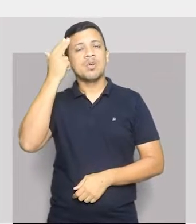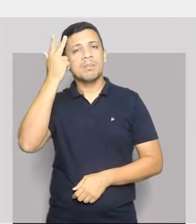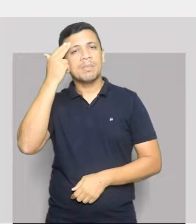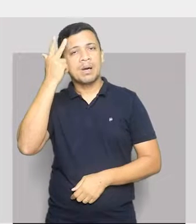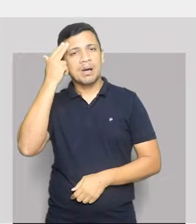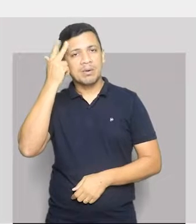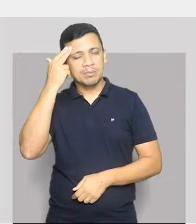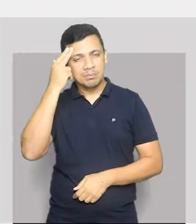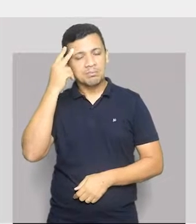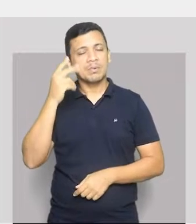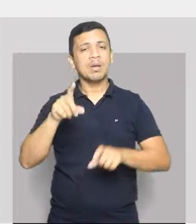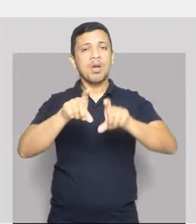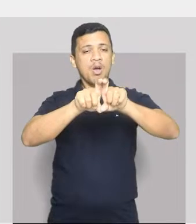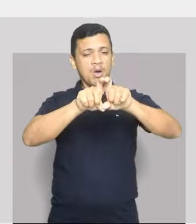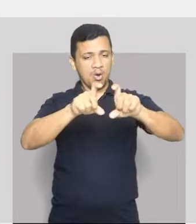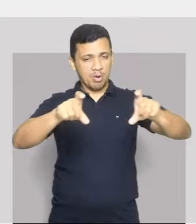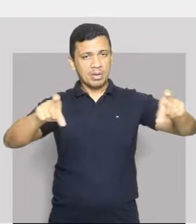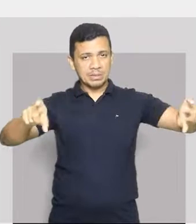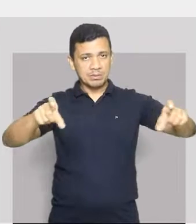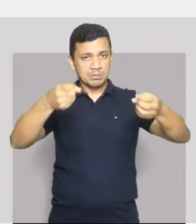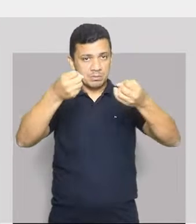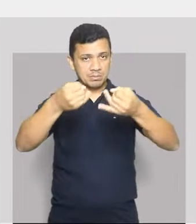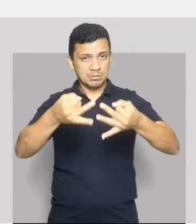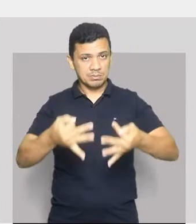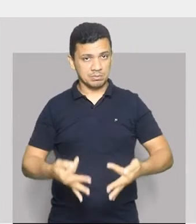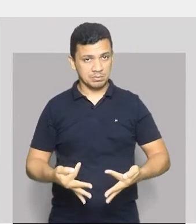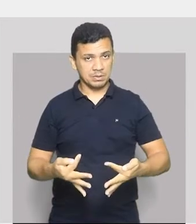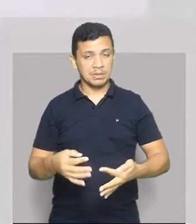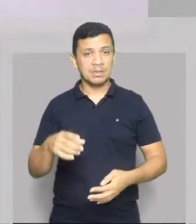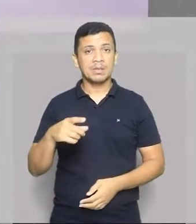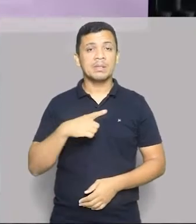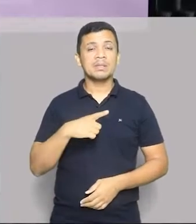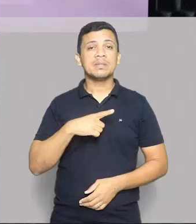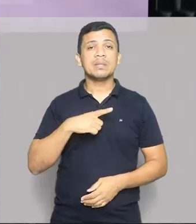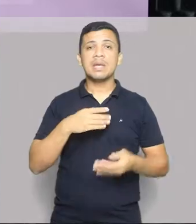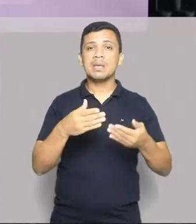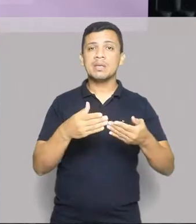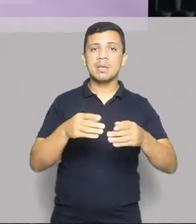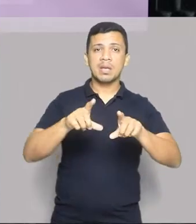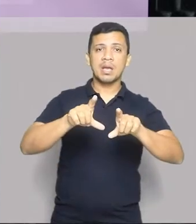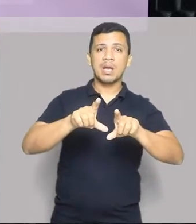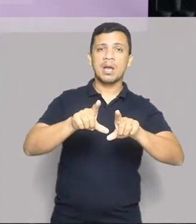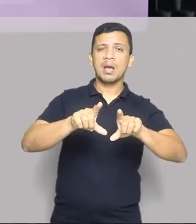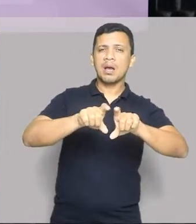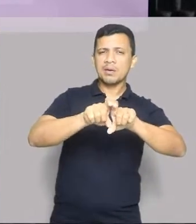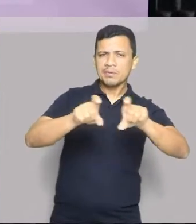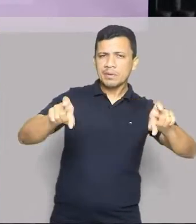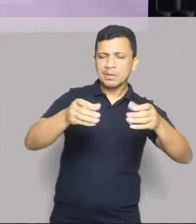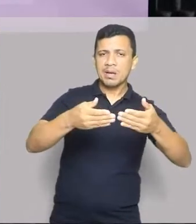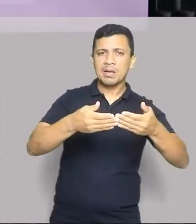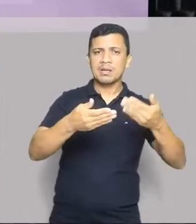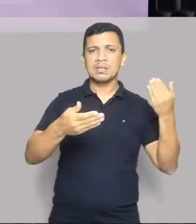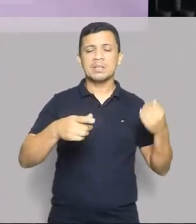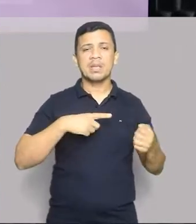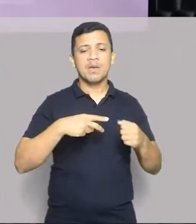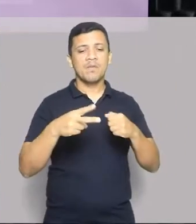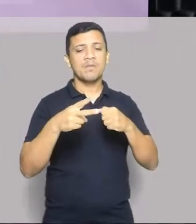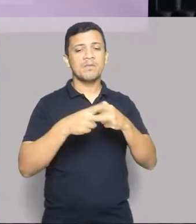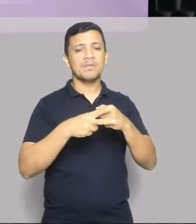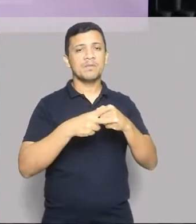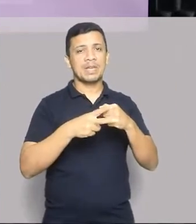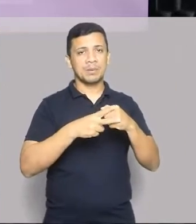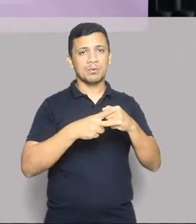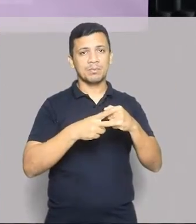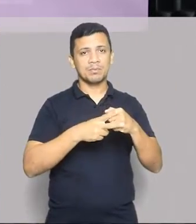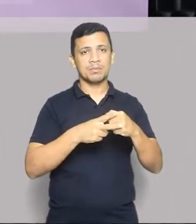orações explicativas, elas vêm antecedidas de uma oração com o verbo no imperativo. É claro que